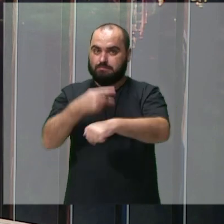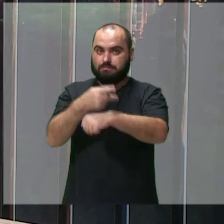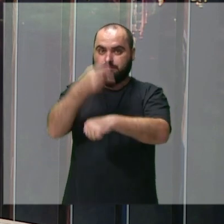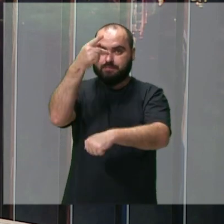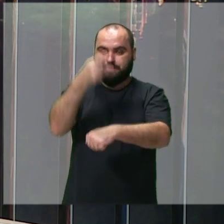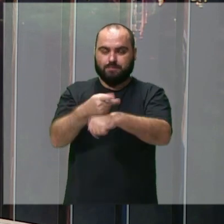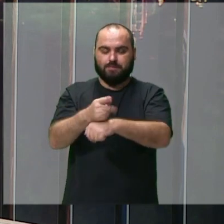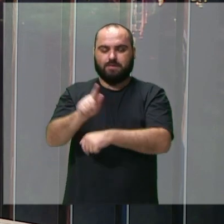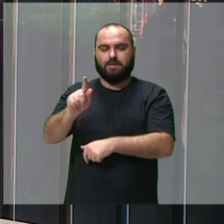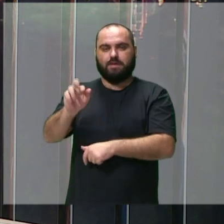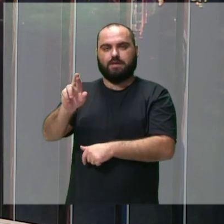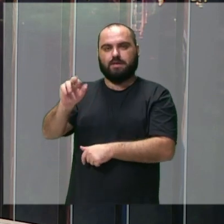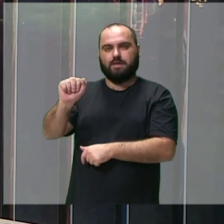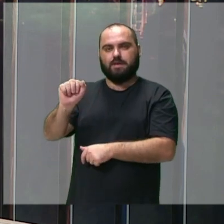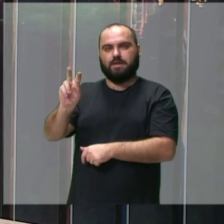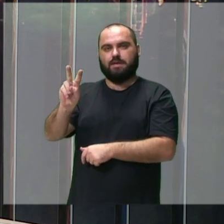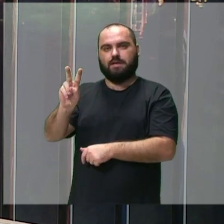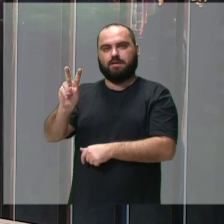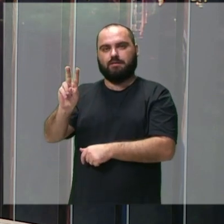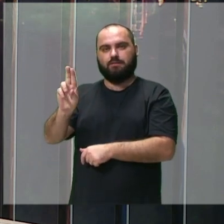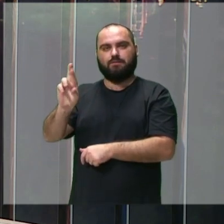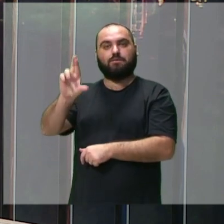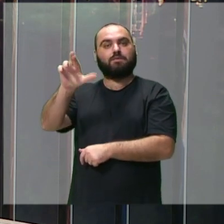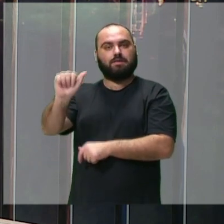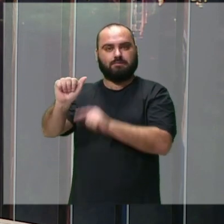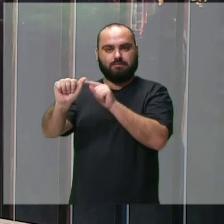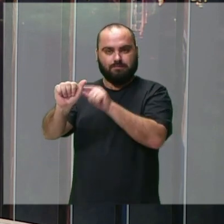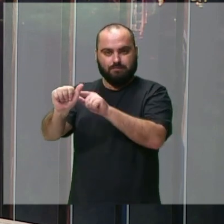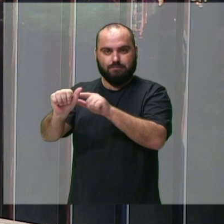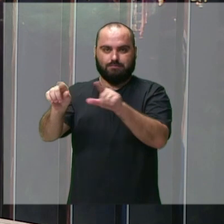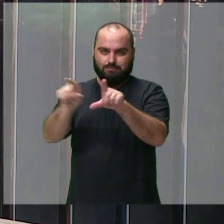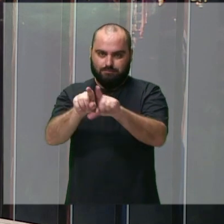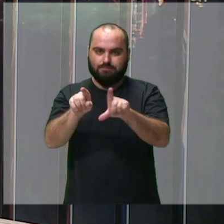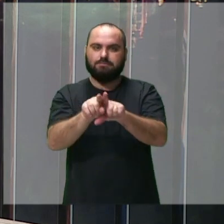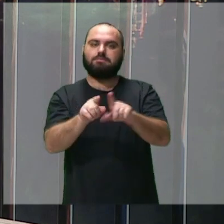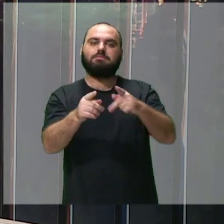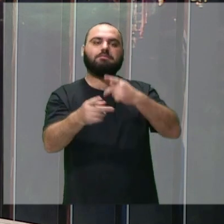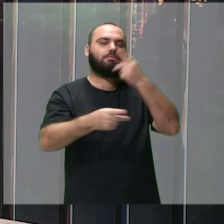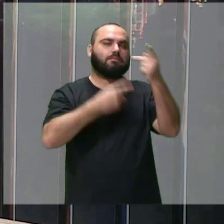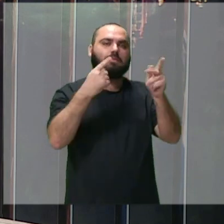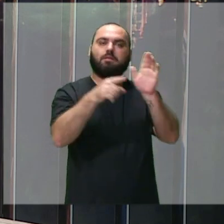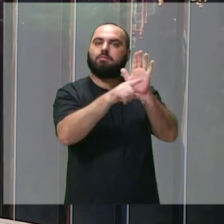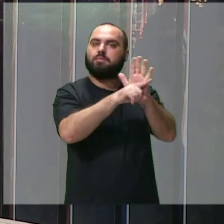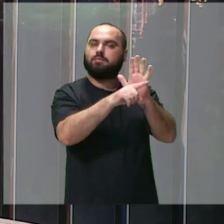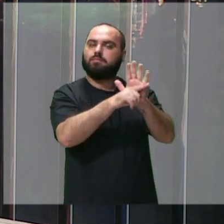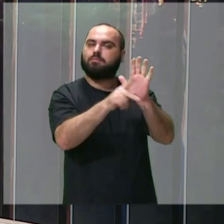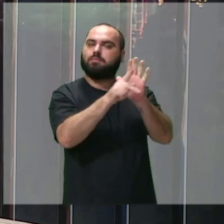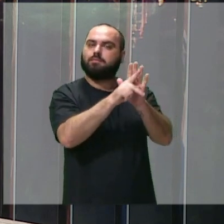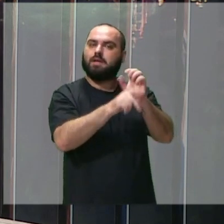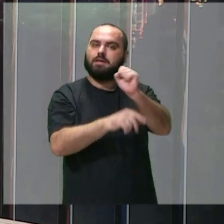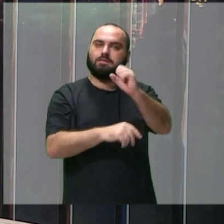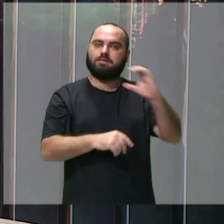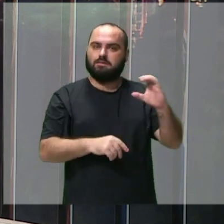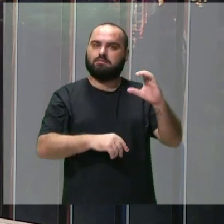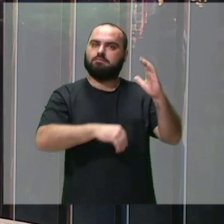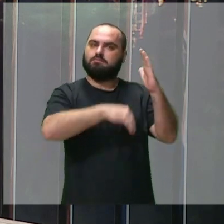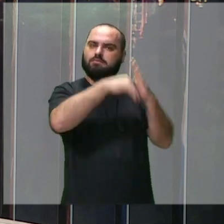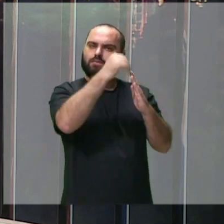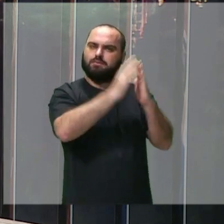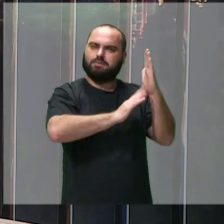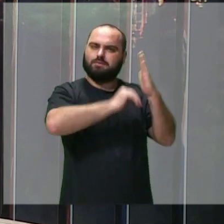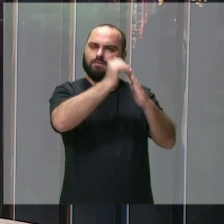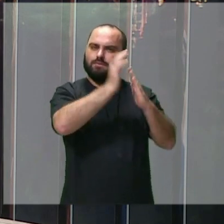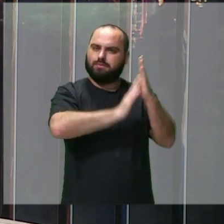em gravura, convite especial e menção, além de ter sido citado no Indicador Catarinense das Artes Plásticas.